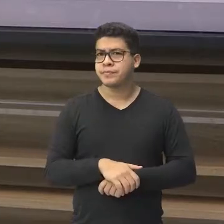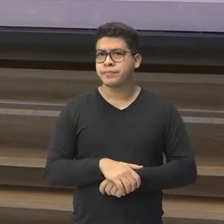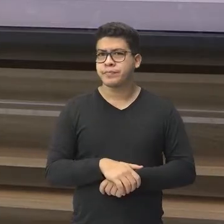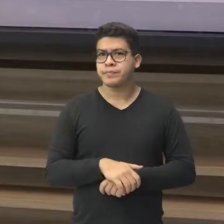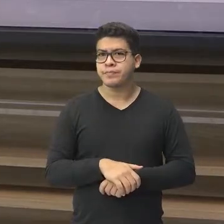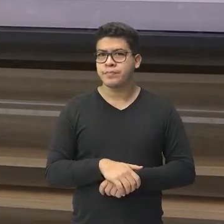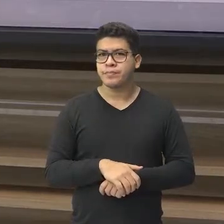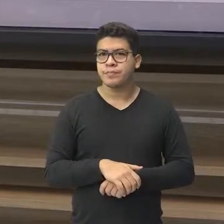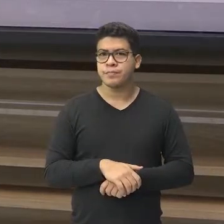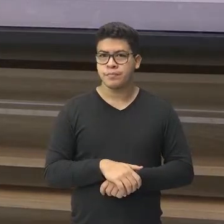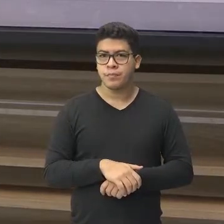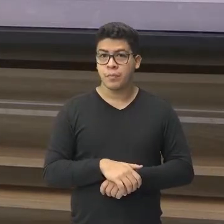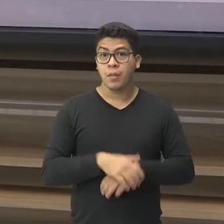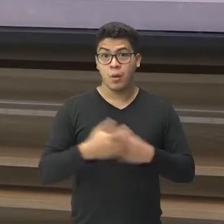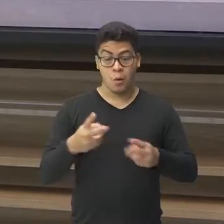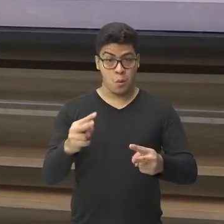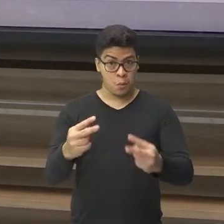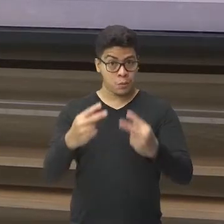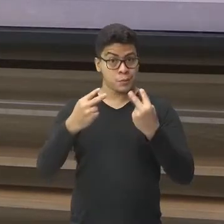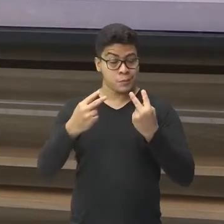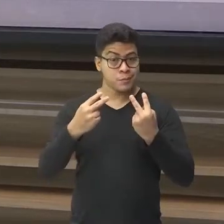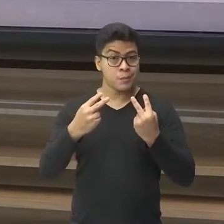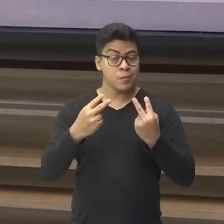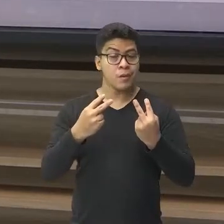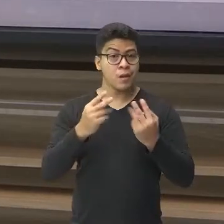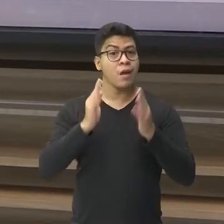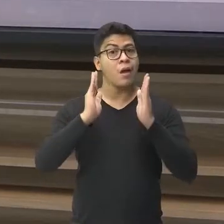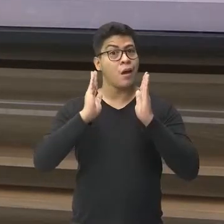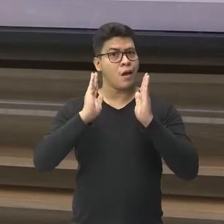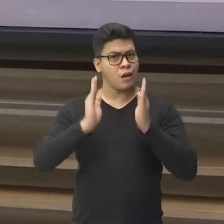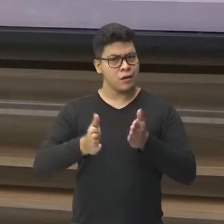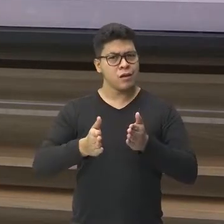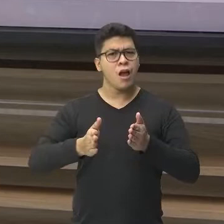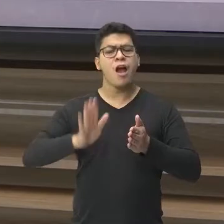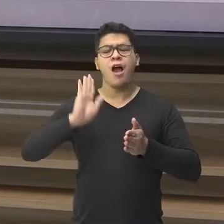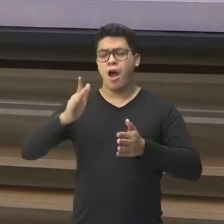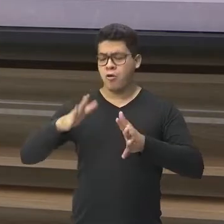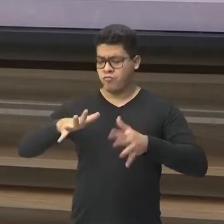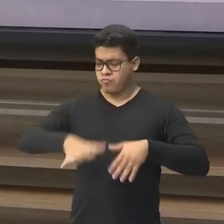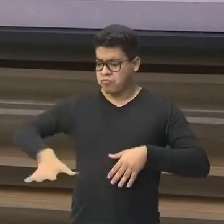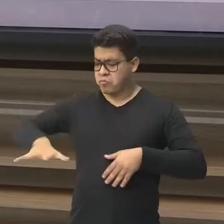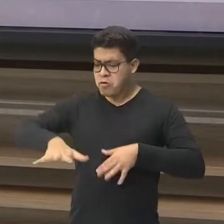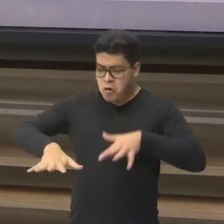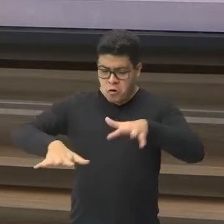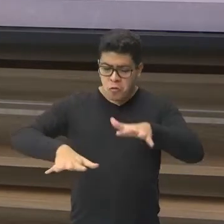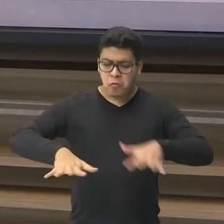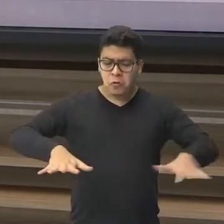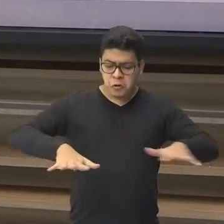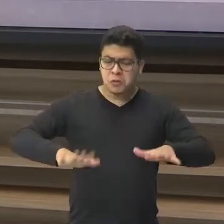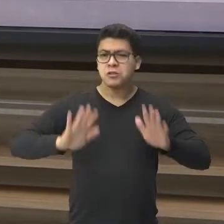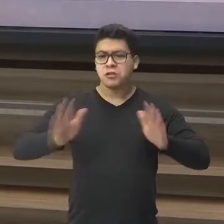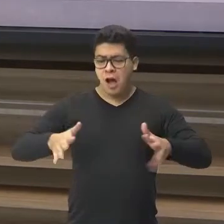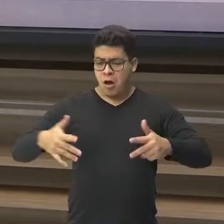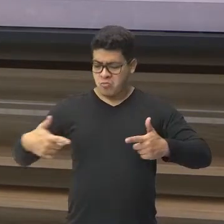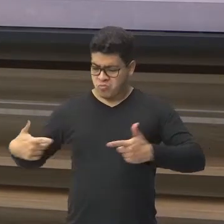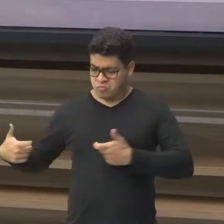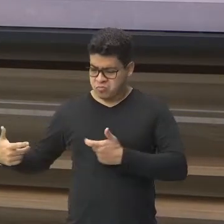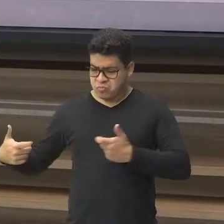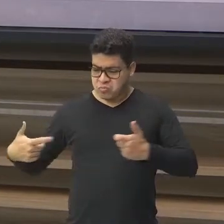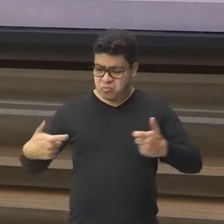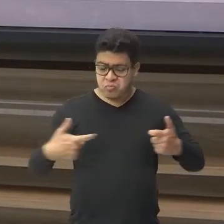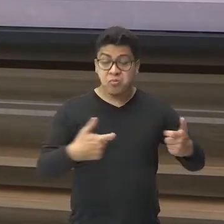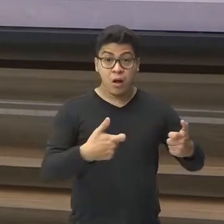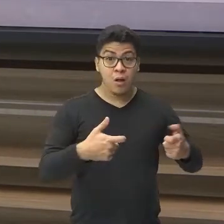mim, tá? A gente vai ver que eles já disputavam regiões ali naquela área do Pacífico, certo? E